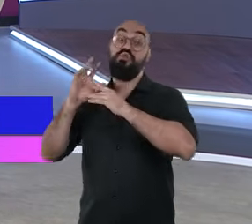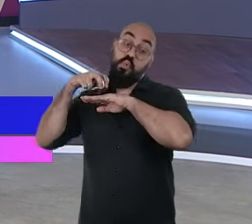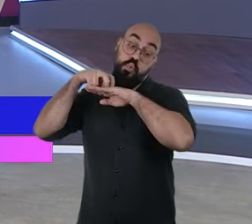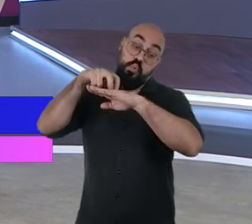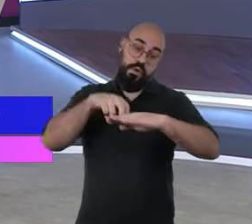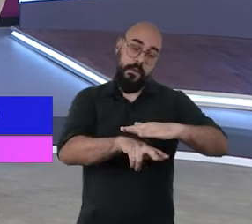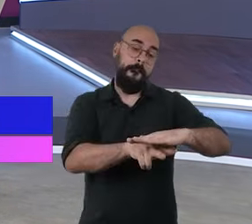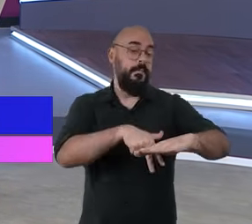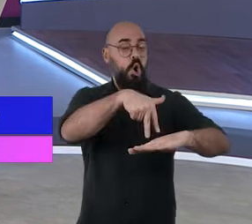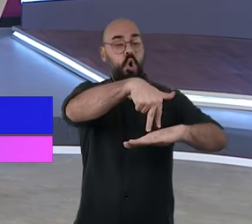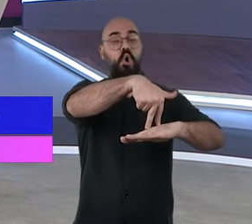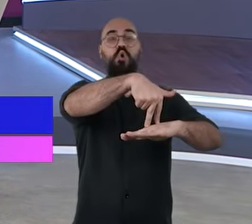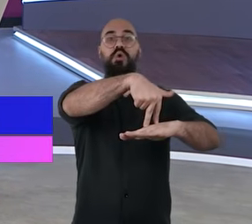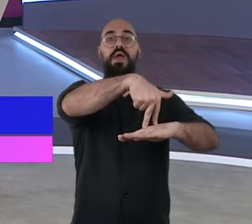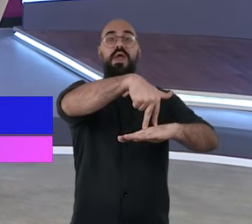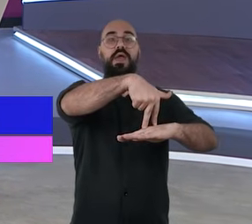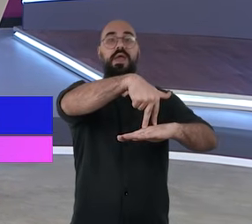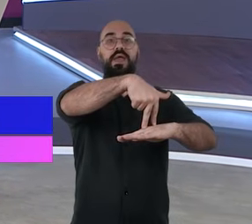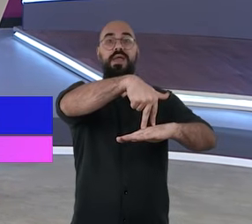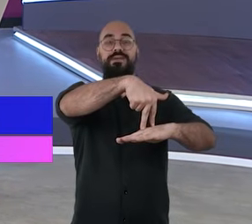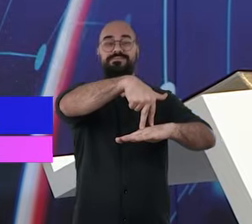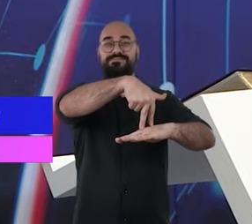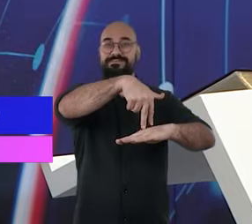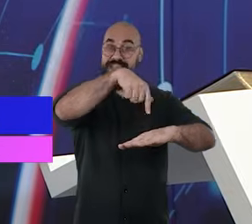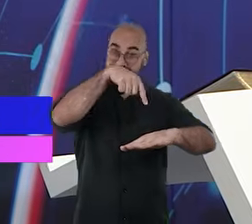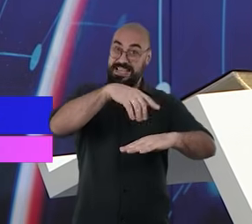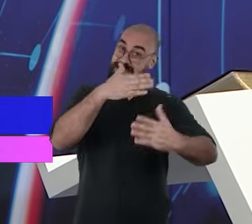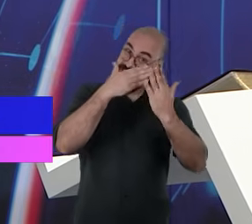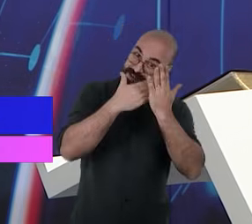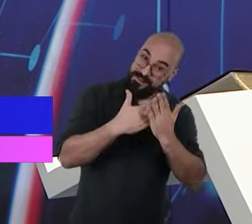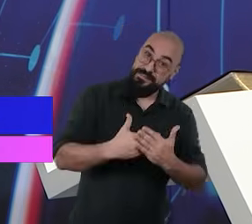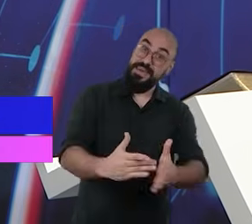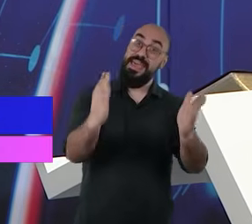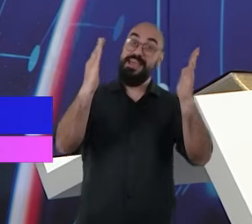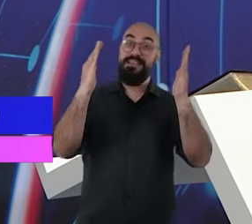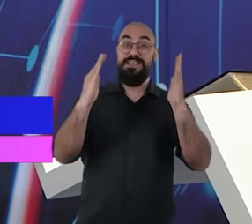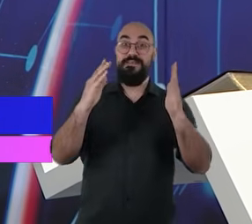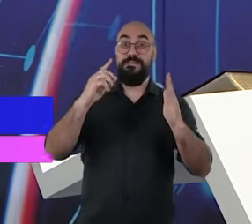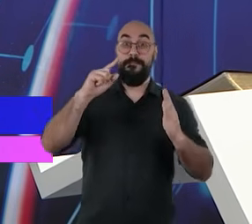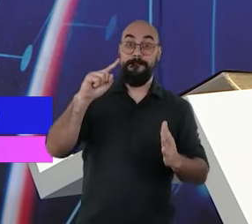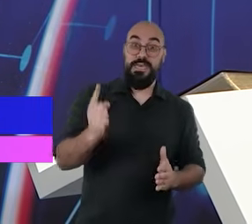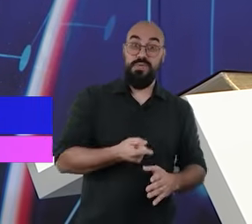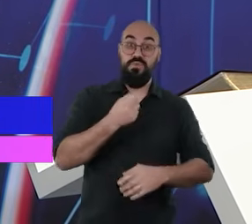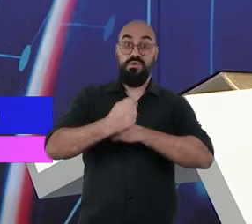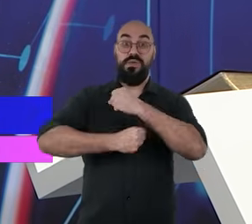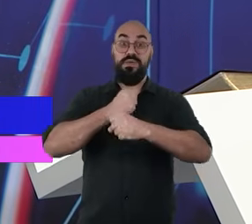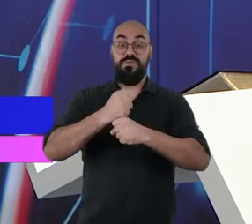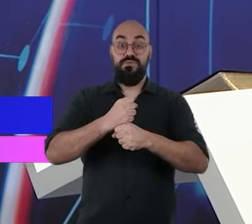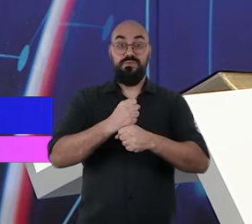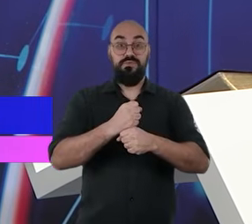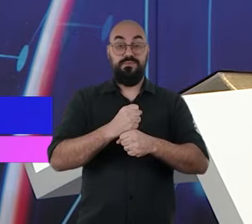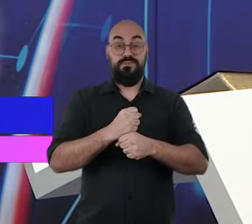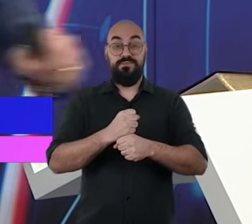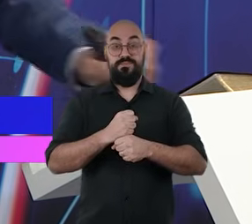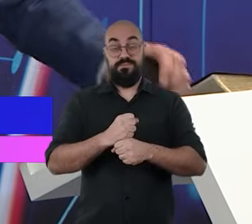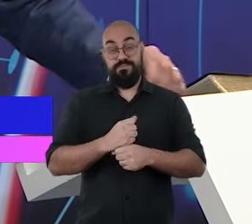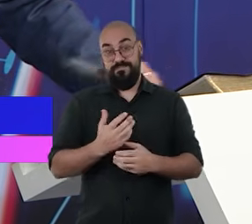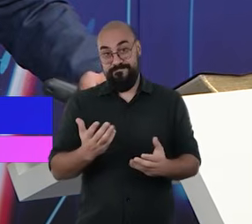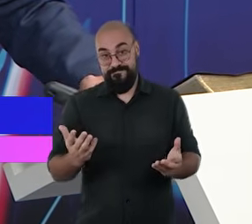uma ressurreição. A ressurreição é a solução da morte. A